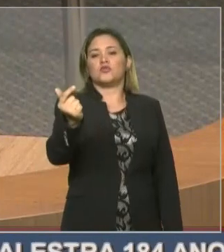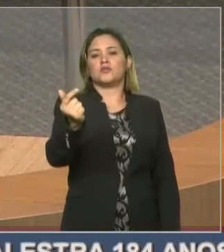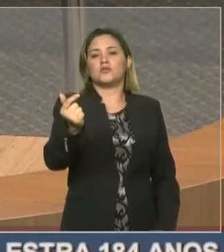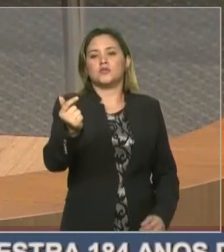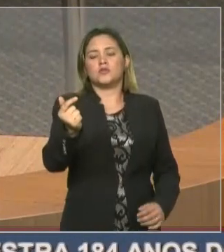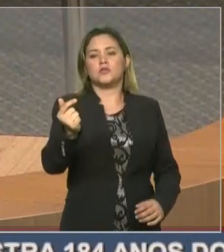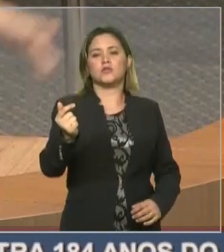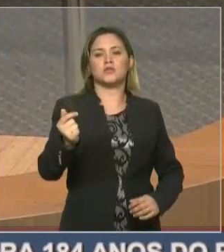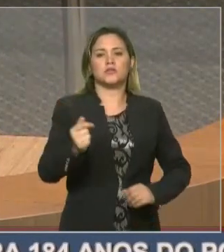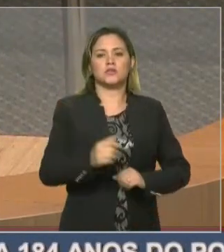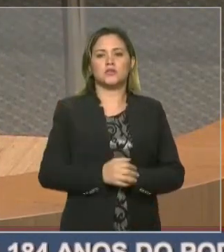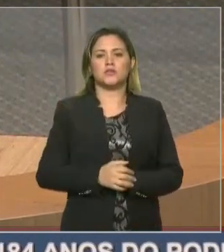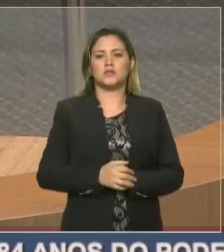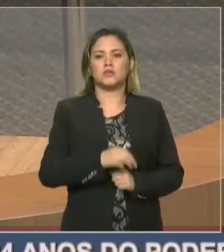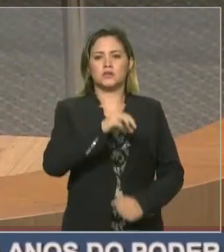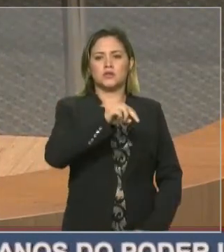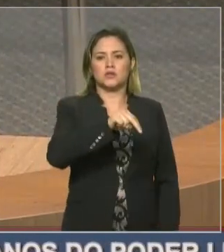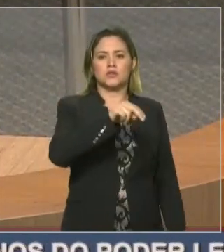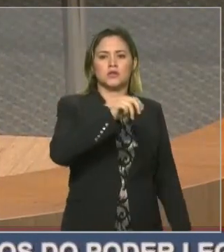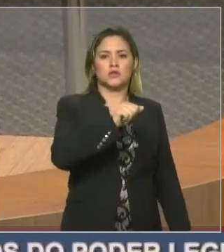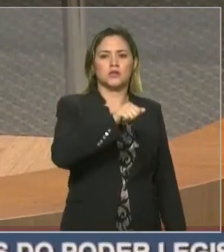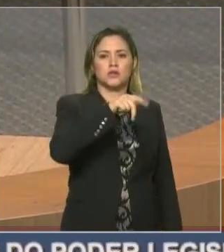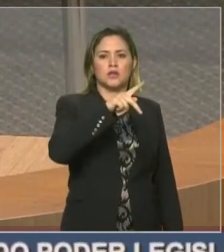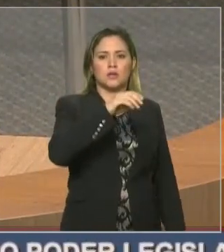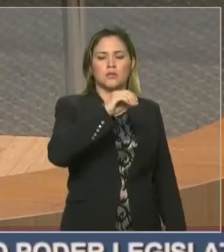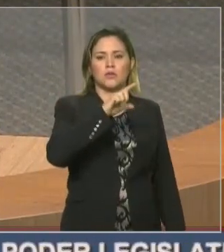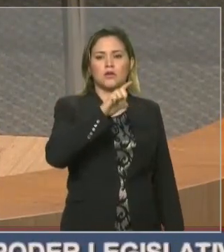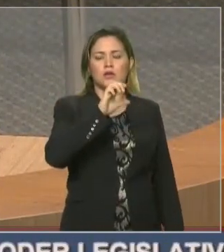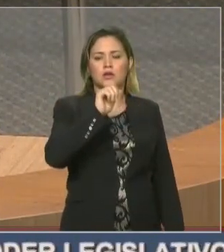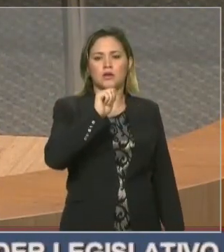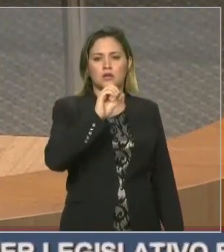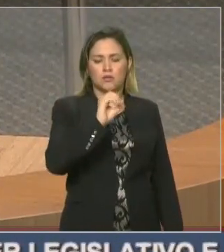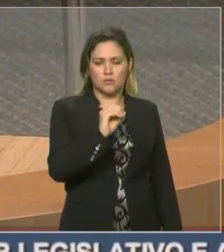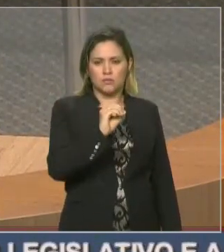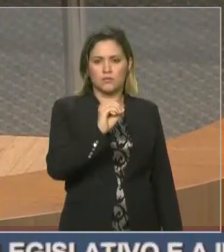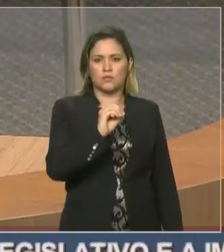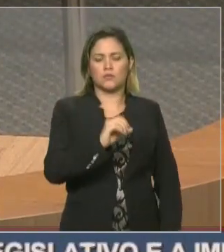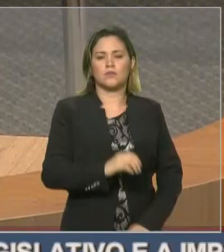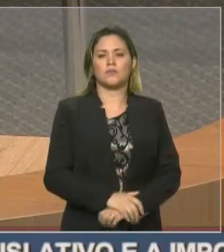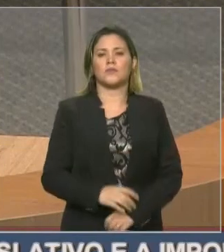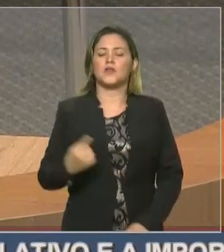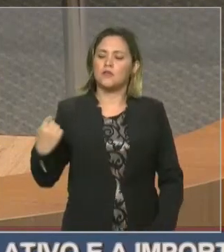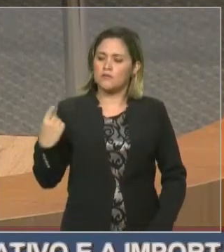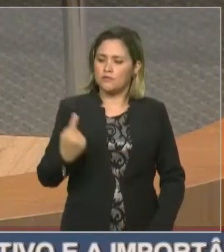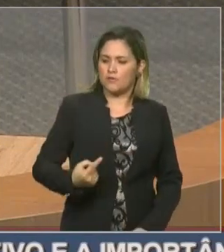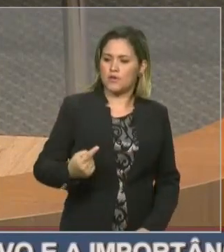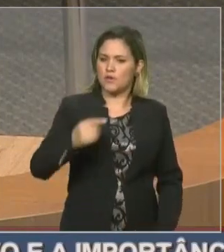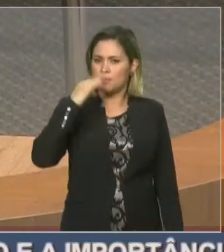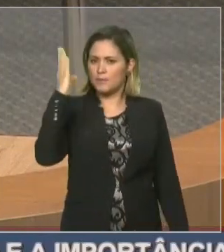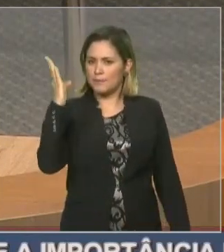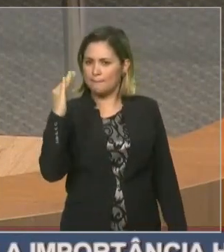napoleônicas, o general Junot, lá em Lisboa, veio para o Brasil,